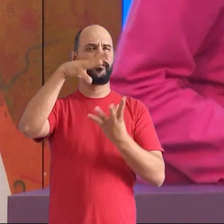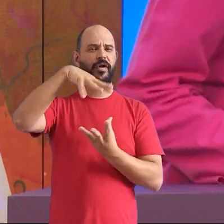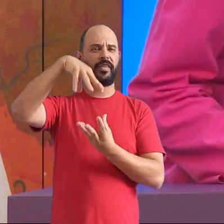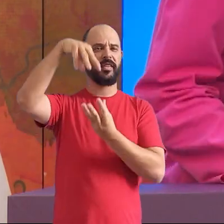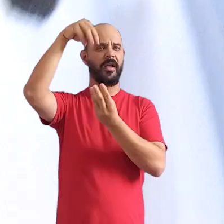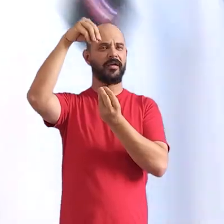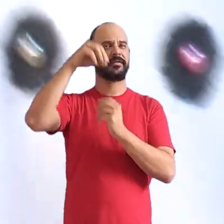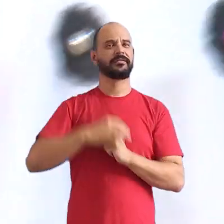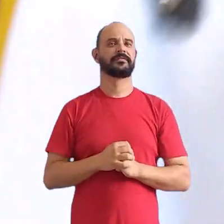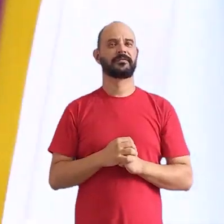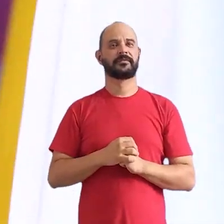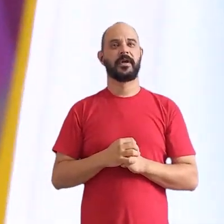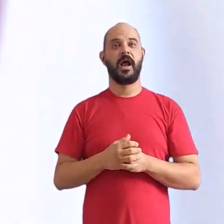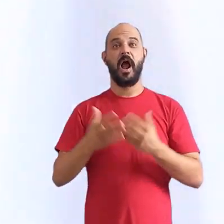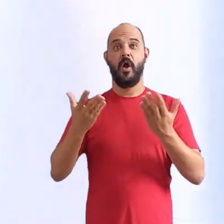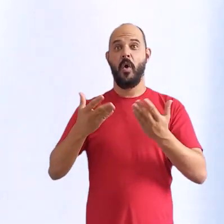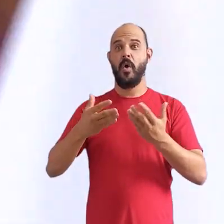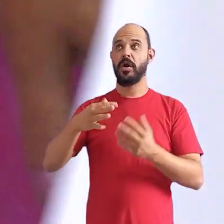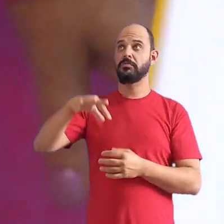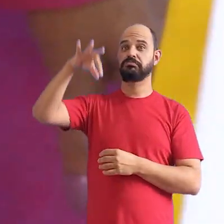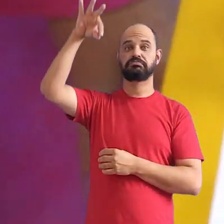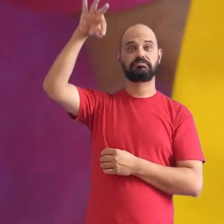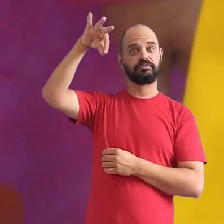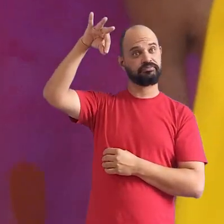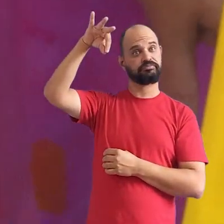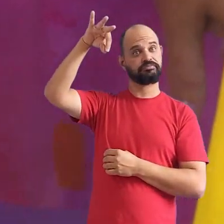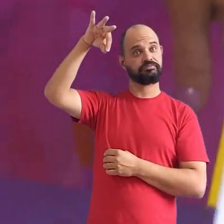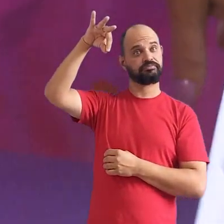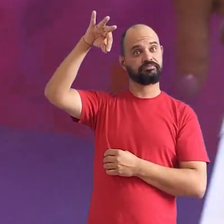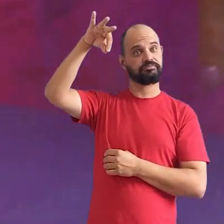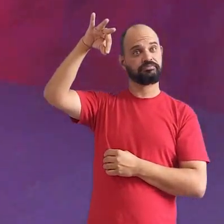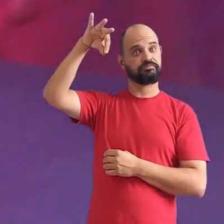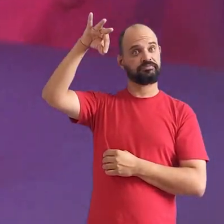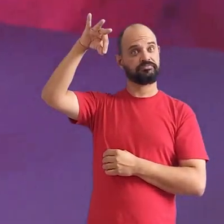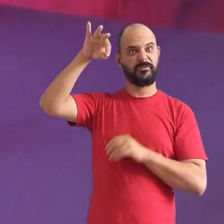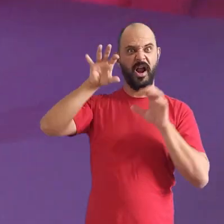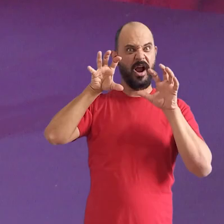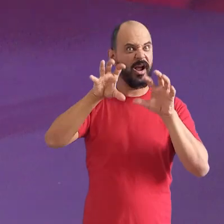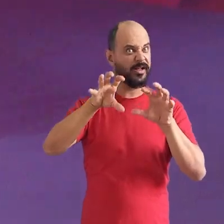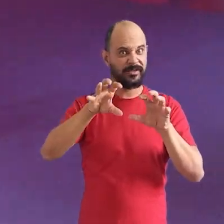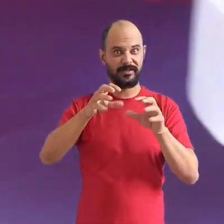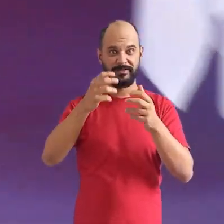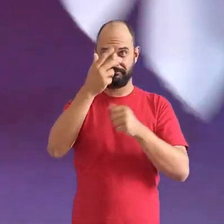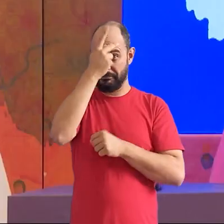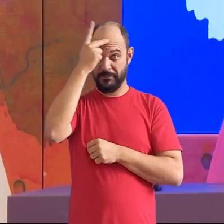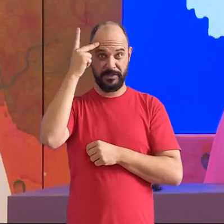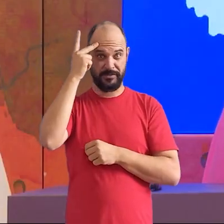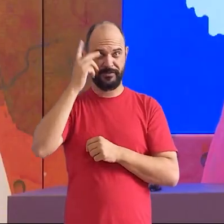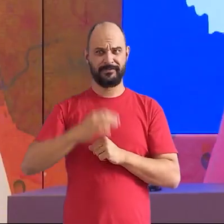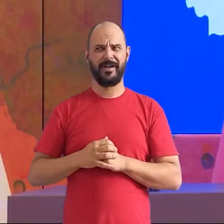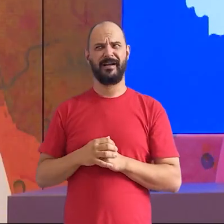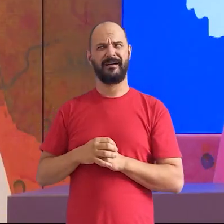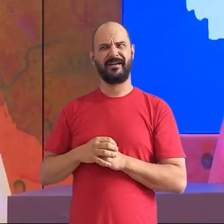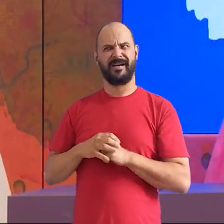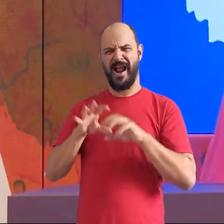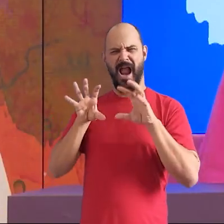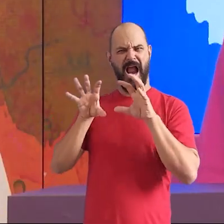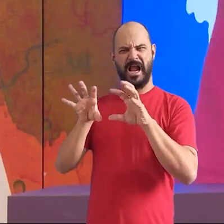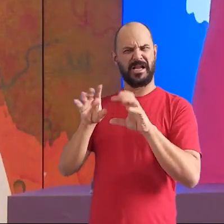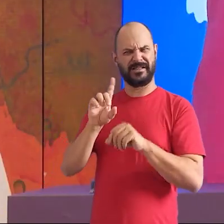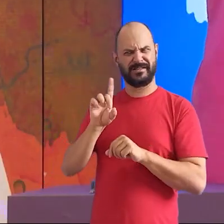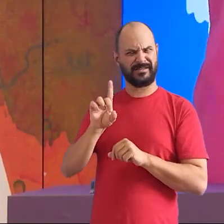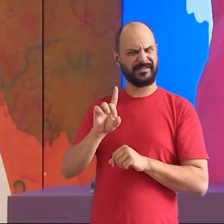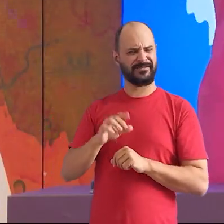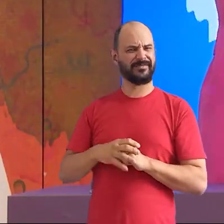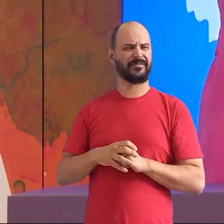fantasma, professor. Agora é só você pendurar seu fantasminha em um canto e assustar de montão. Acho que podemos